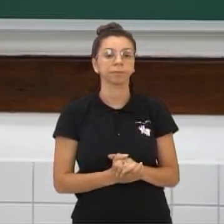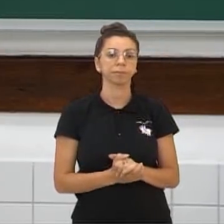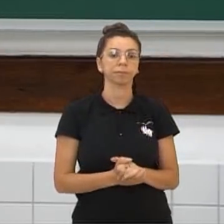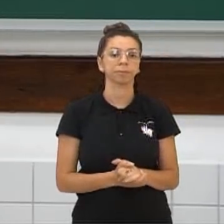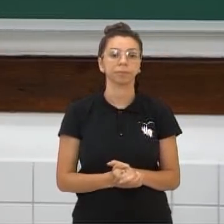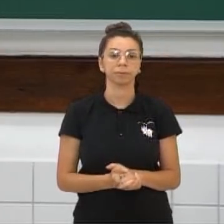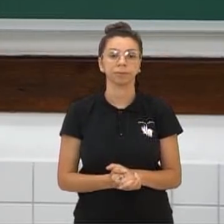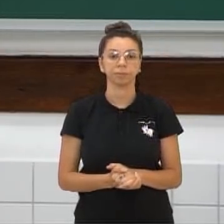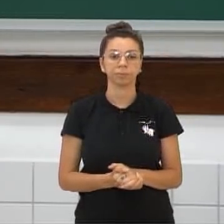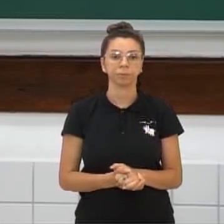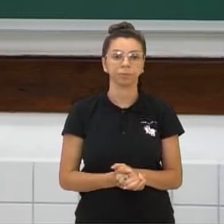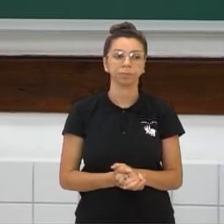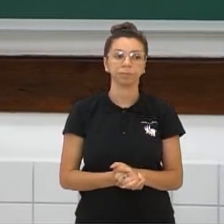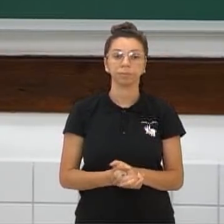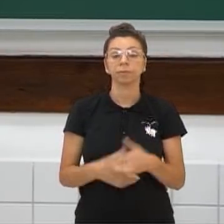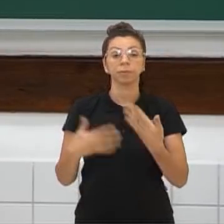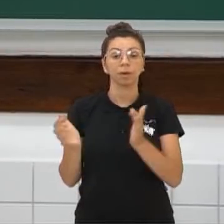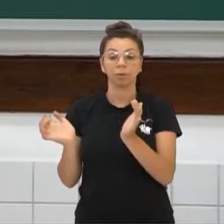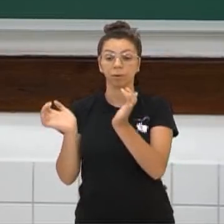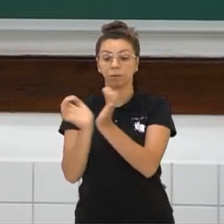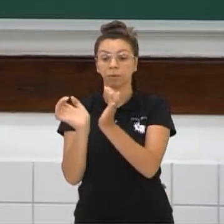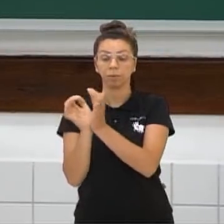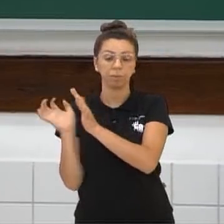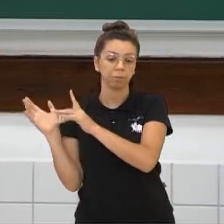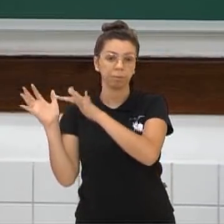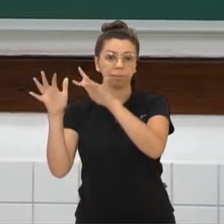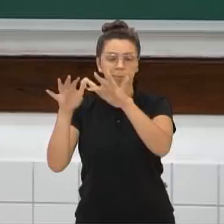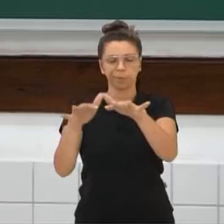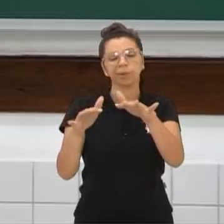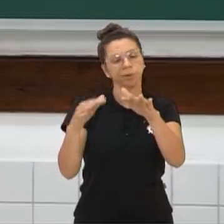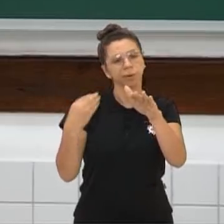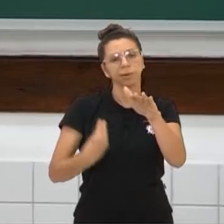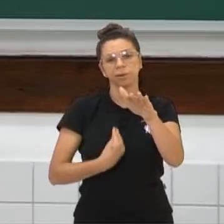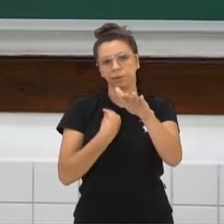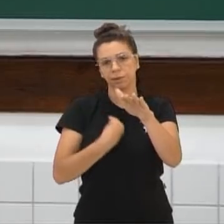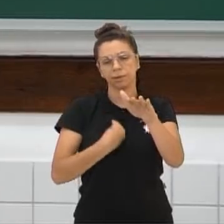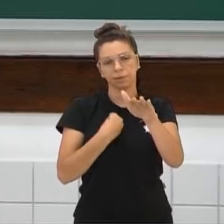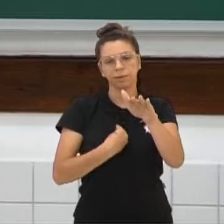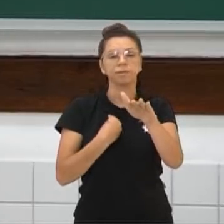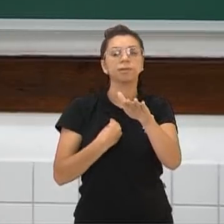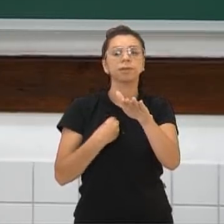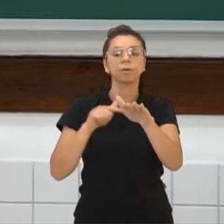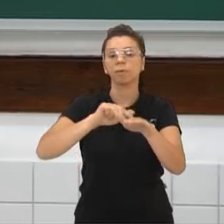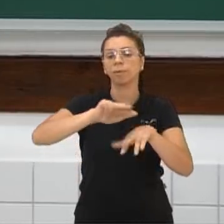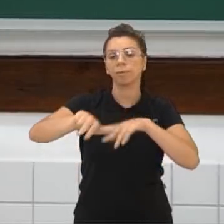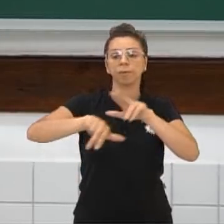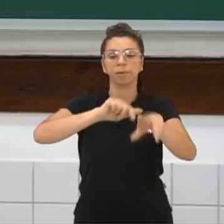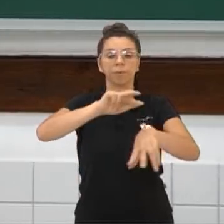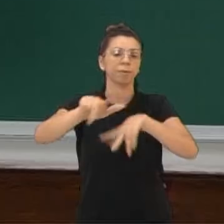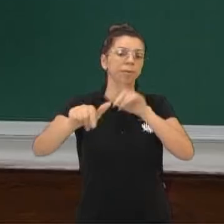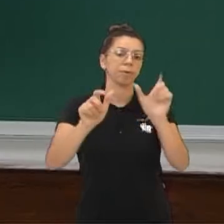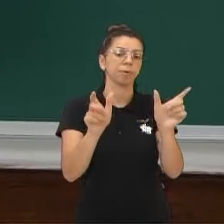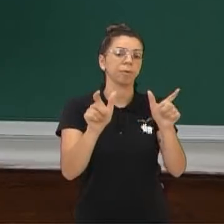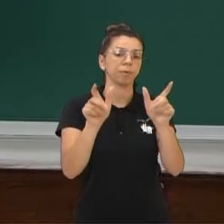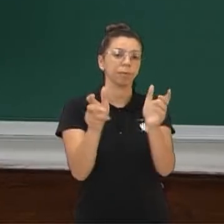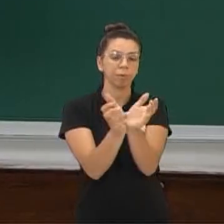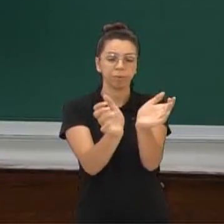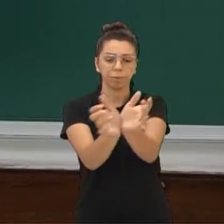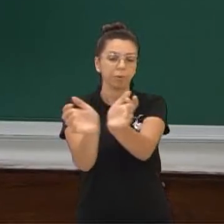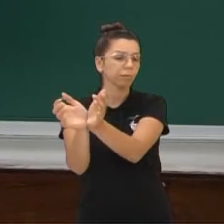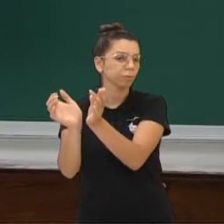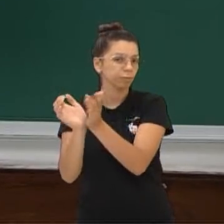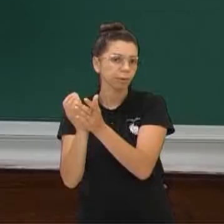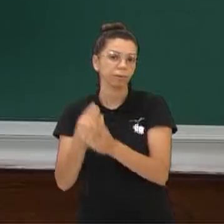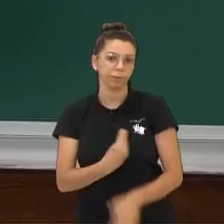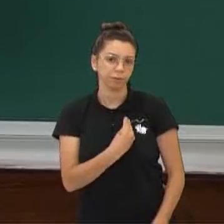E quando essas três tribos invadiram, já tinha ali, né, uma multiplicidade, já tinha várias tribos ali, ó, várias